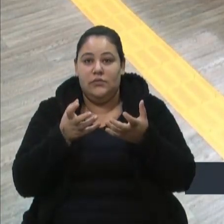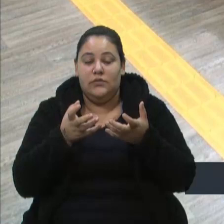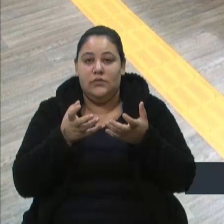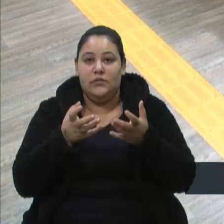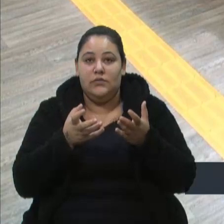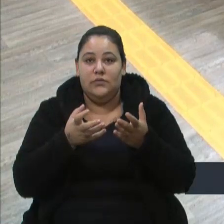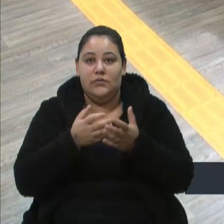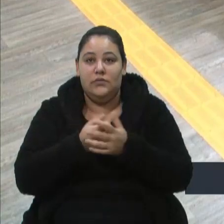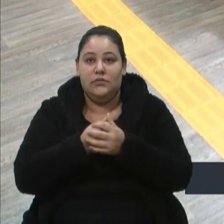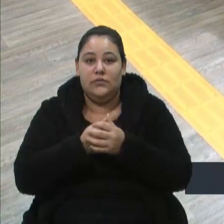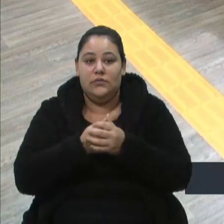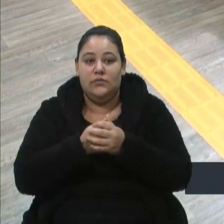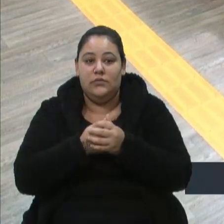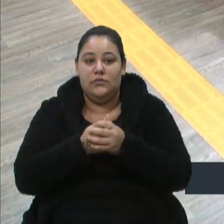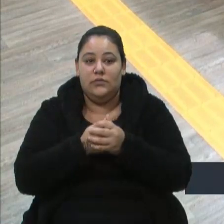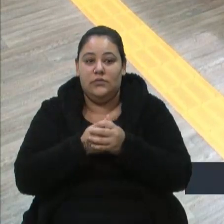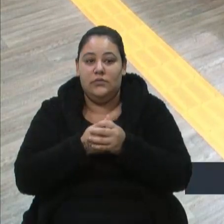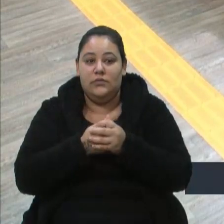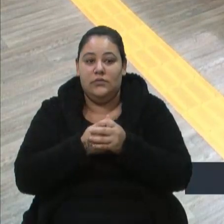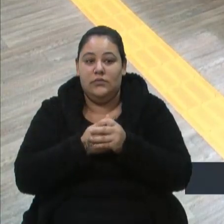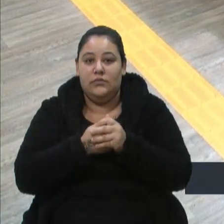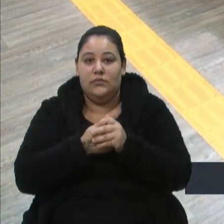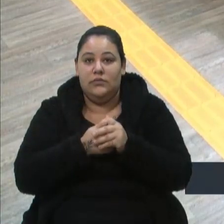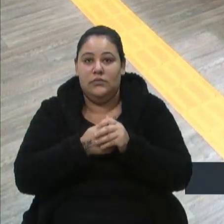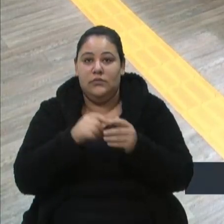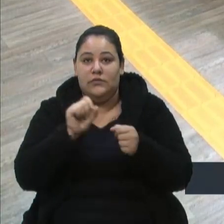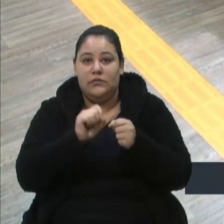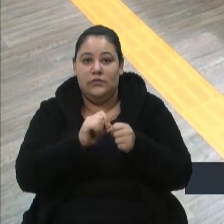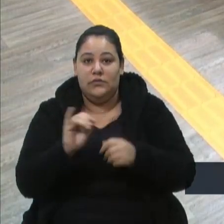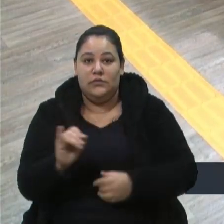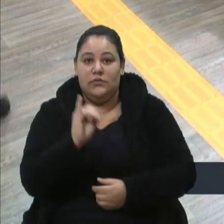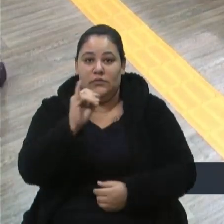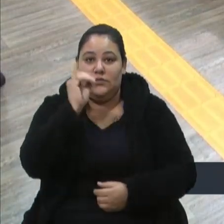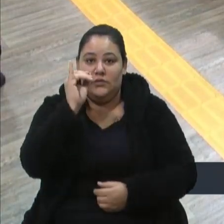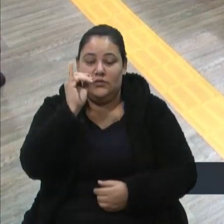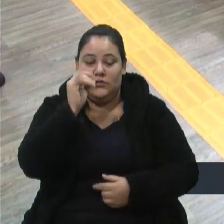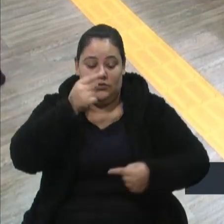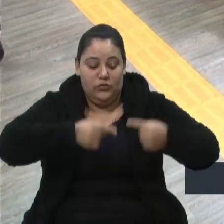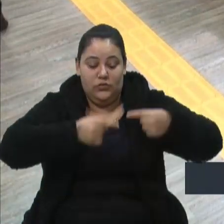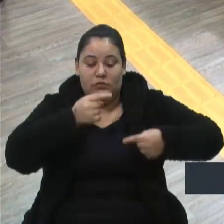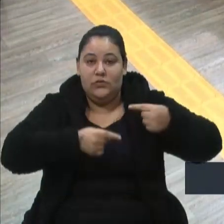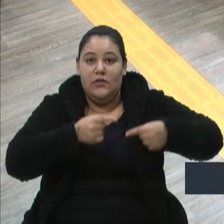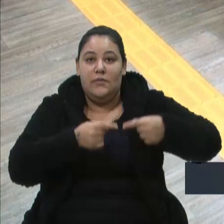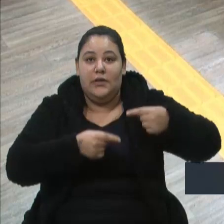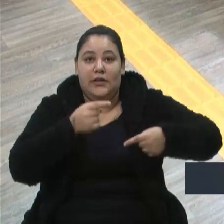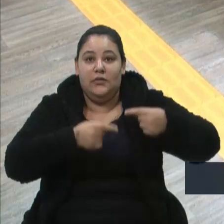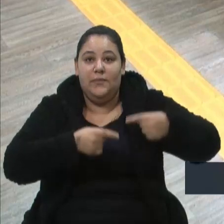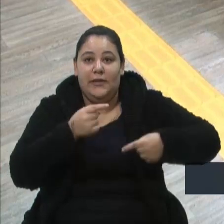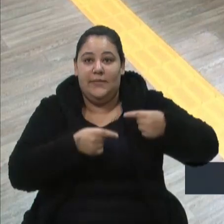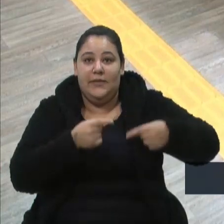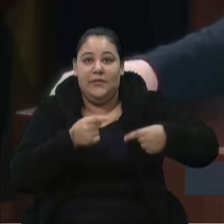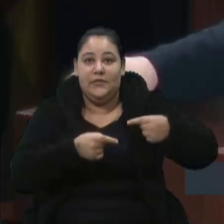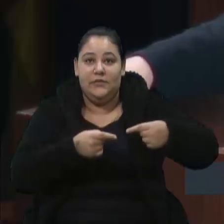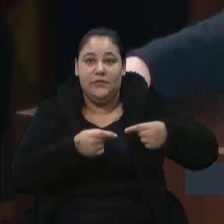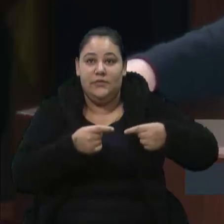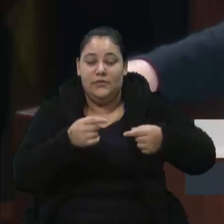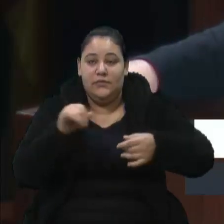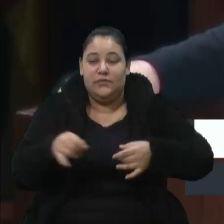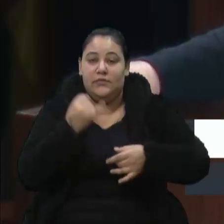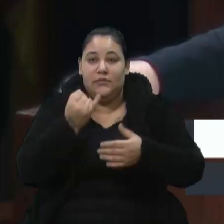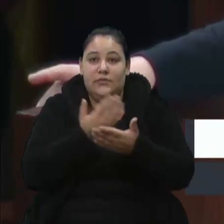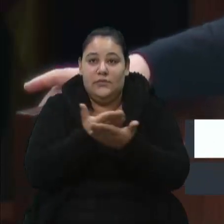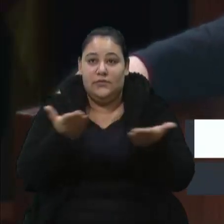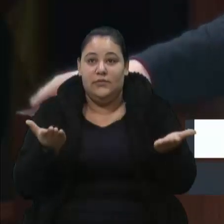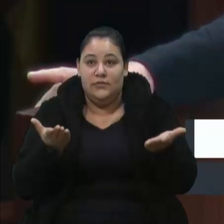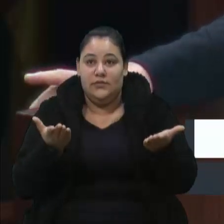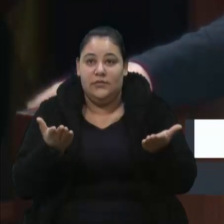Nós estamos num momento importante de debate em Caxias e eu quero aproveitar esse espaço, vereador Sandro, e